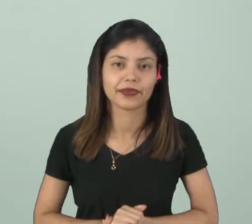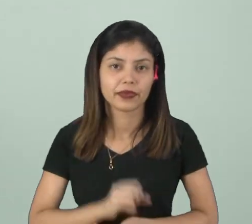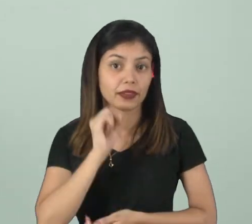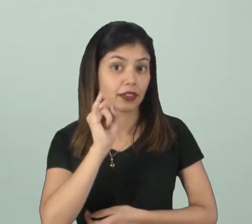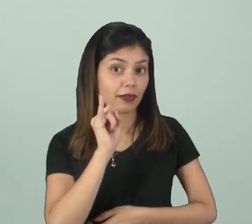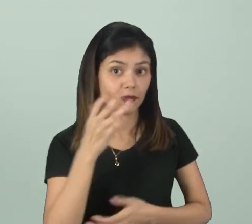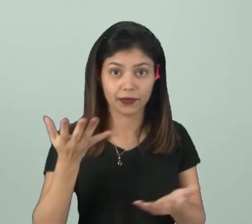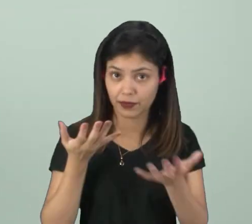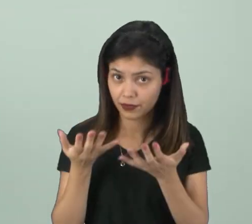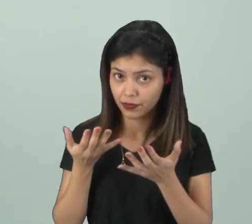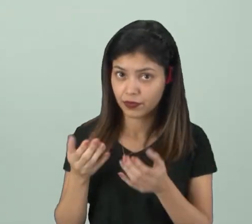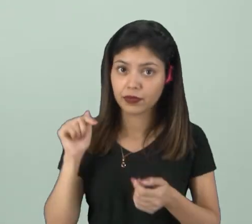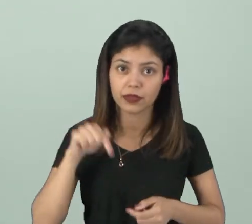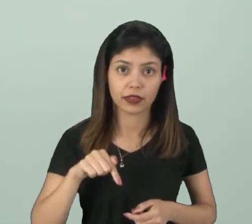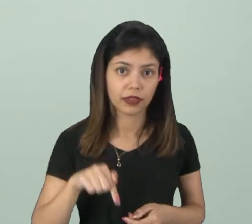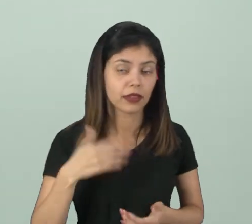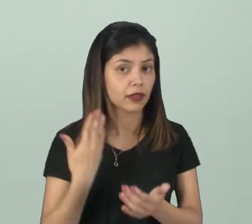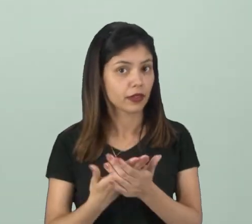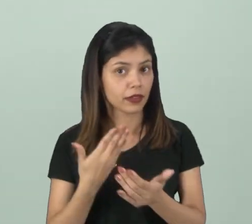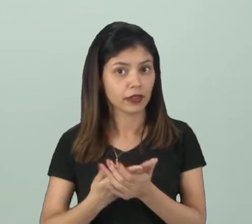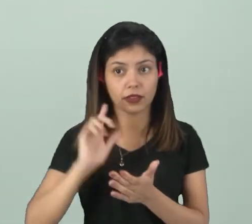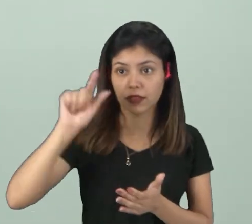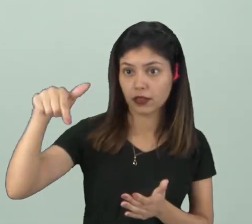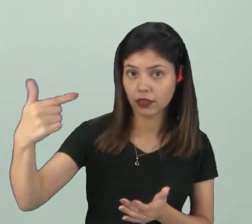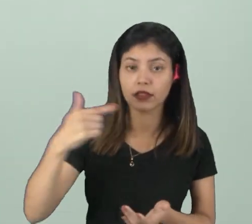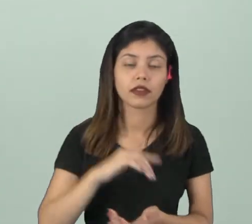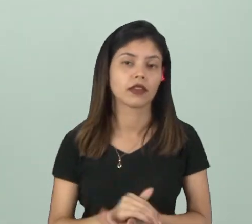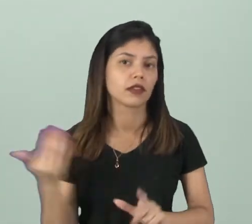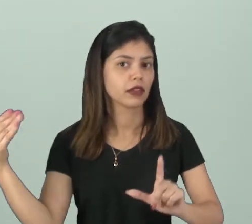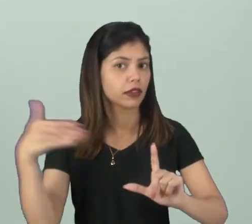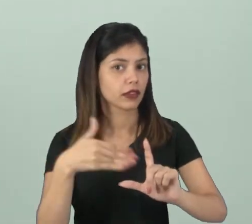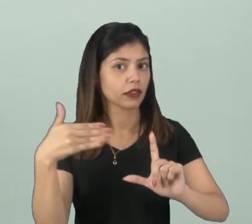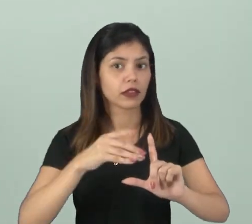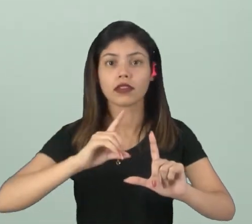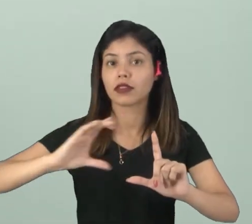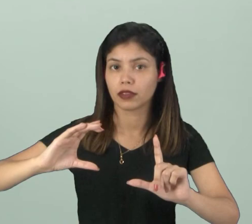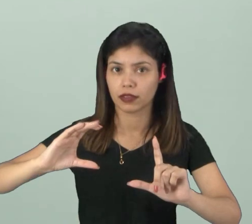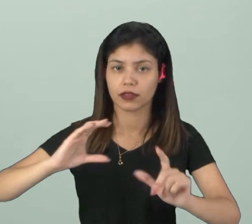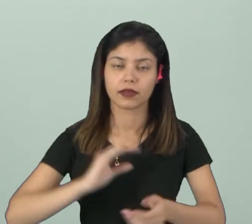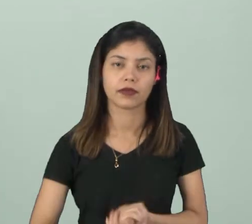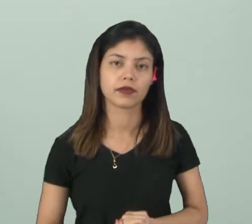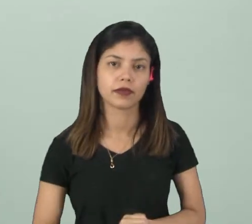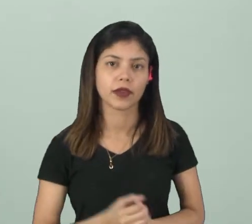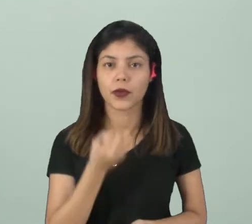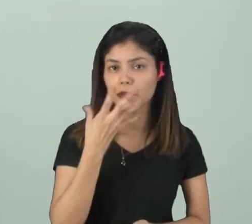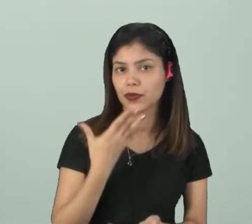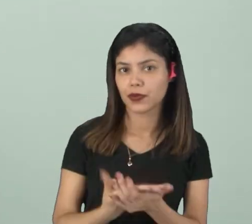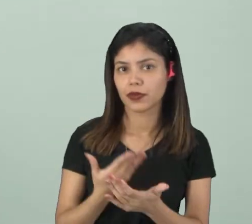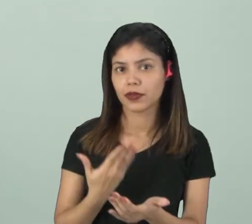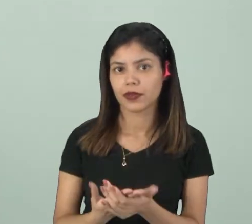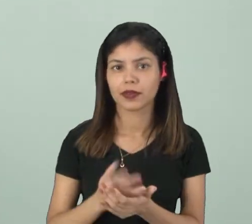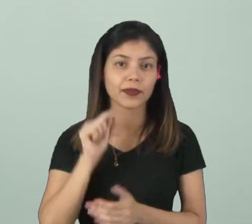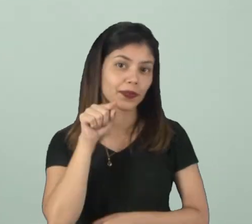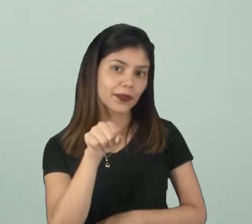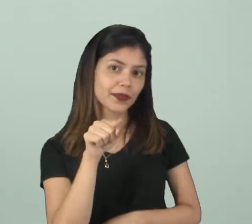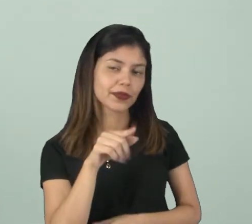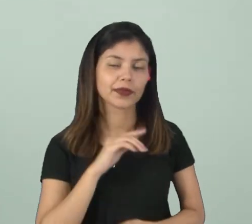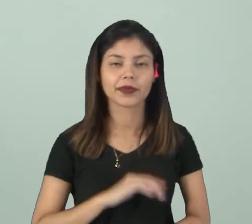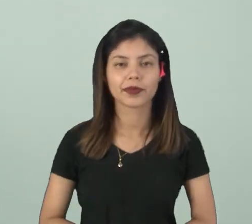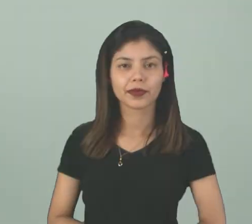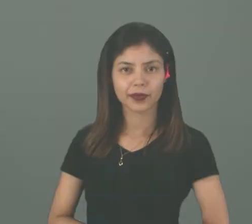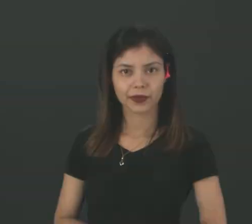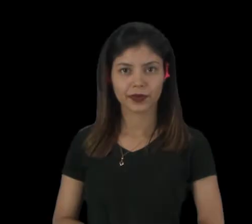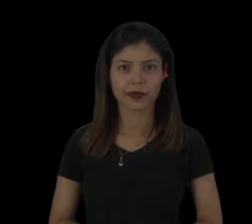Se você quiser acessar a esta e a outras aulas, acesse a plataforma Eduque e bons estudos para você!